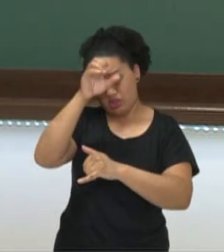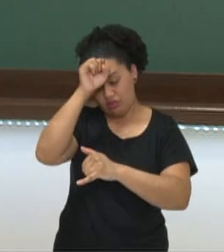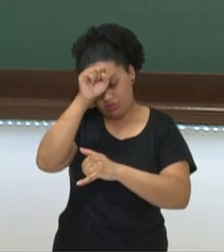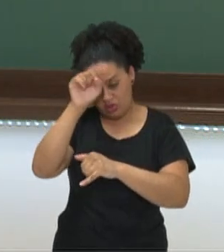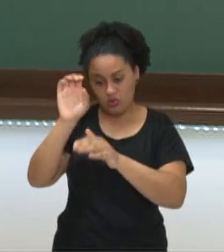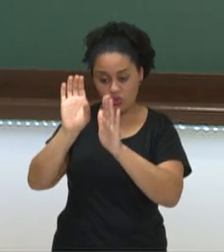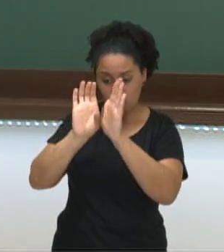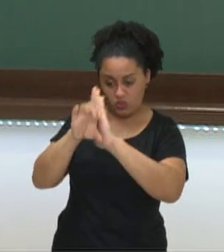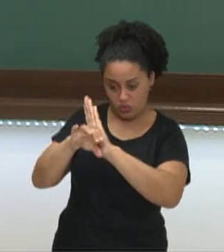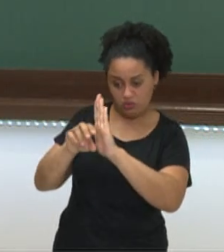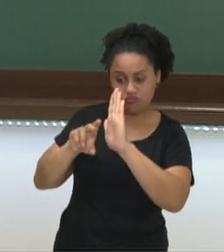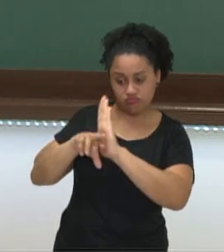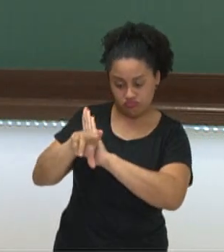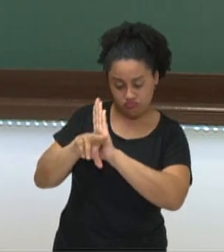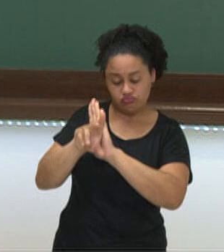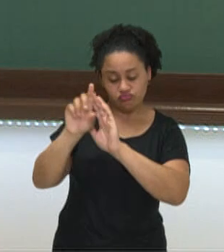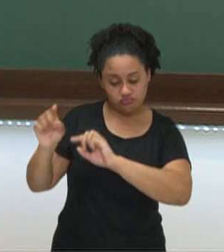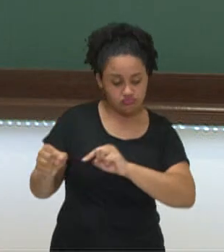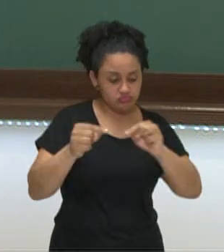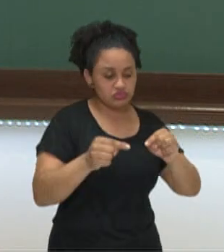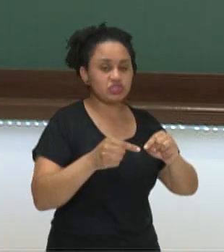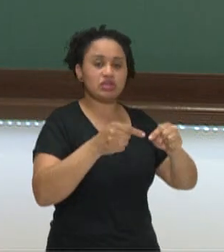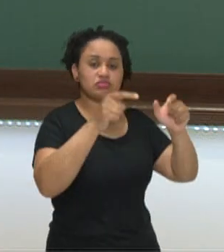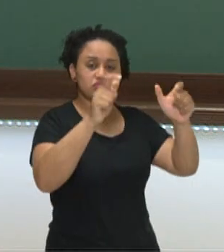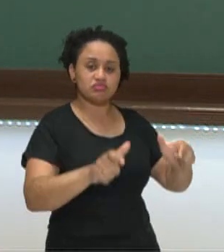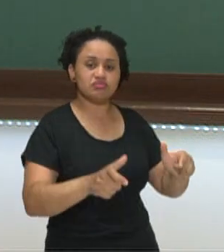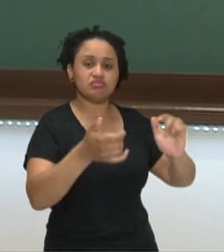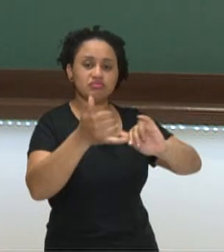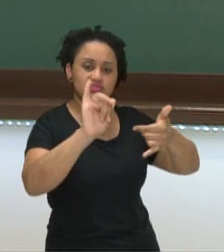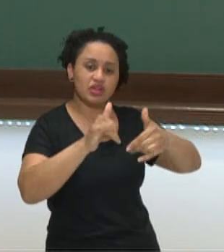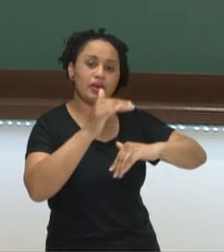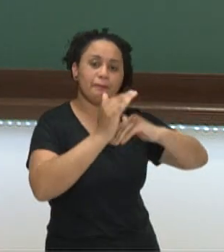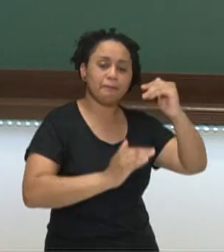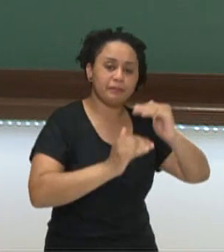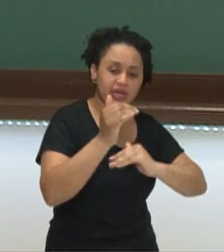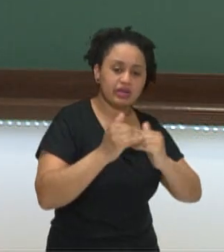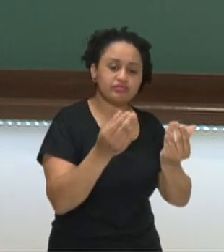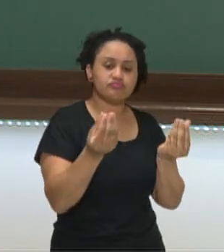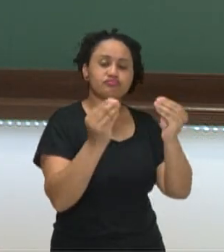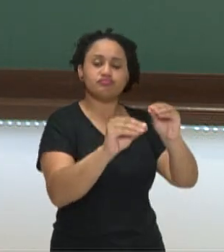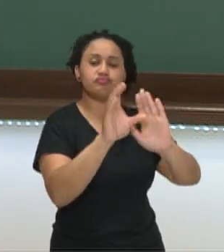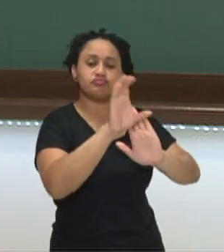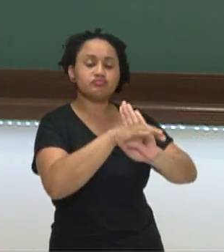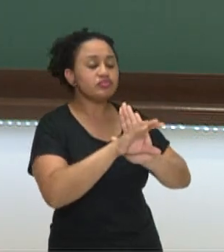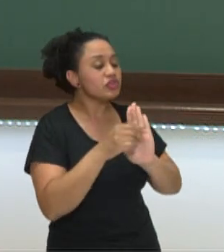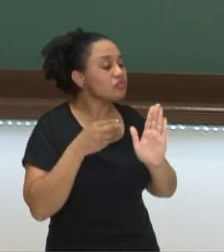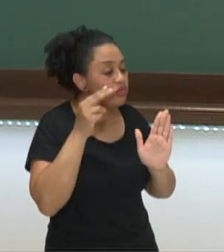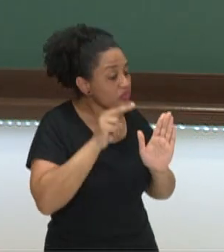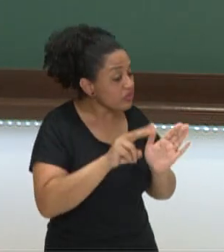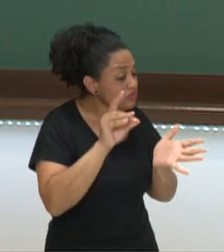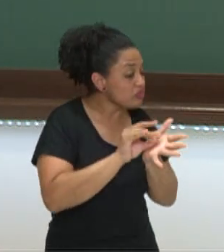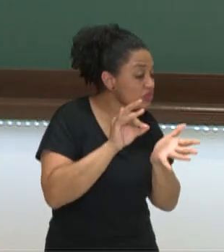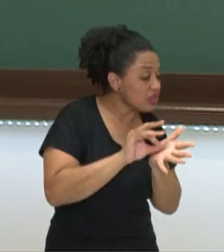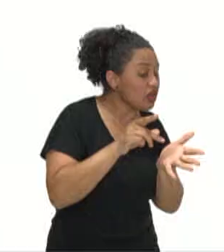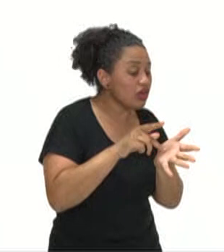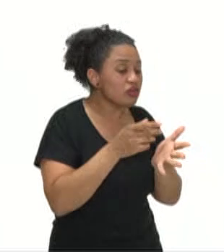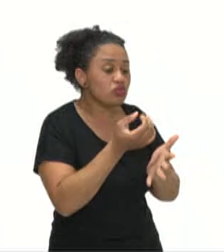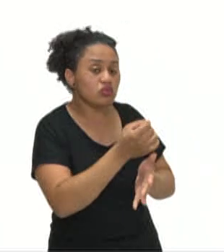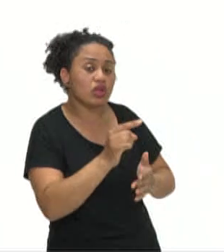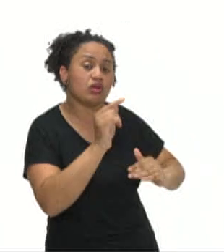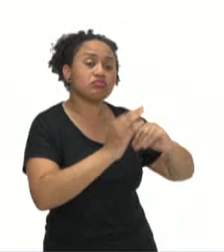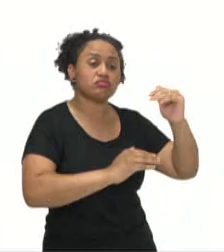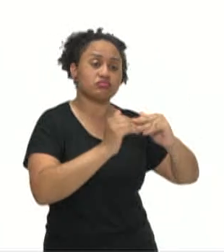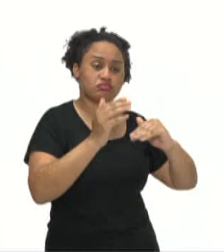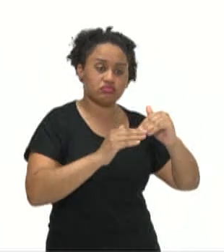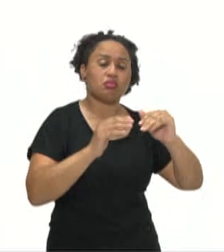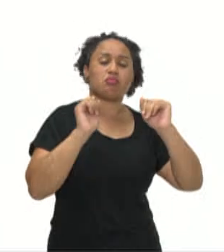de biologia e você vai na prática colocar esse conceito, né? Você vai praticar o seu conhecimento. Então,